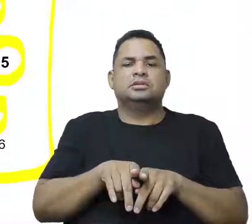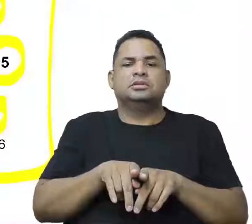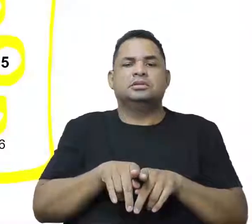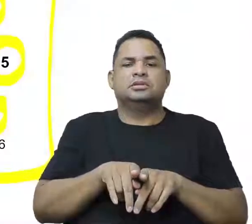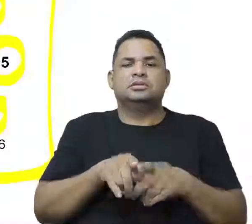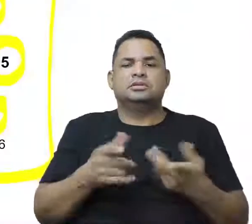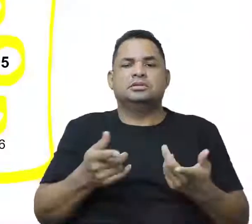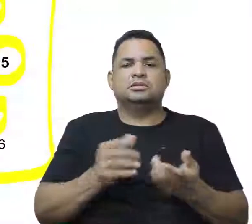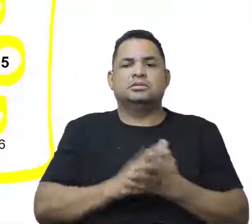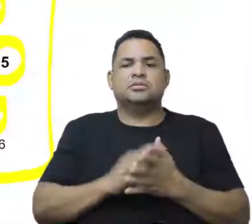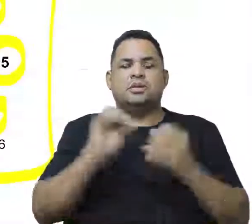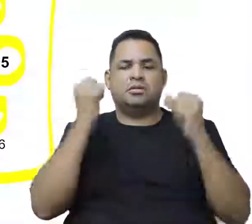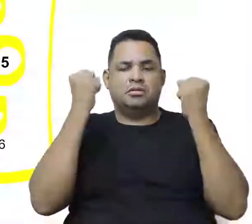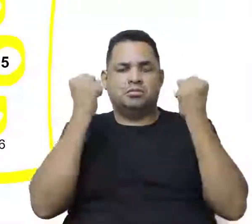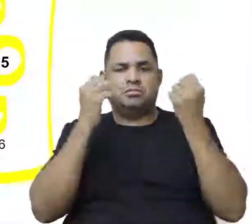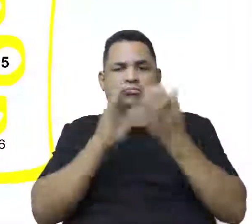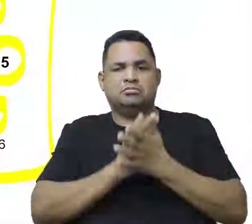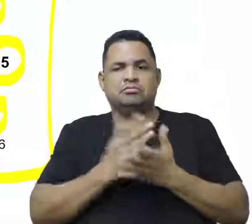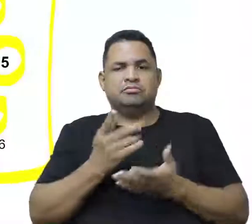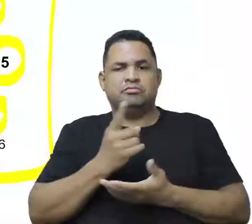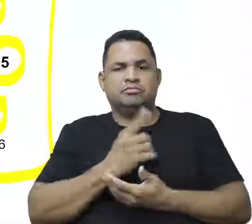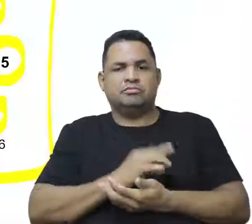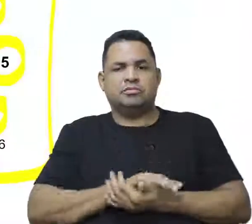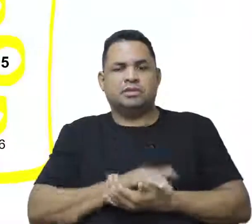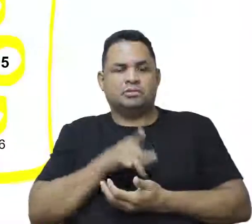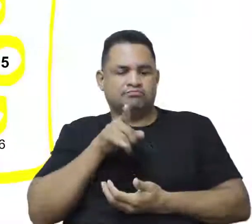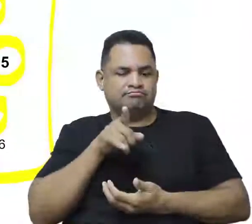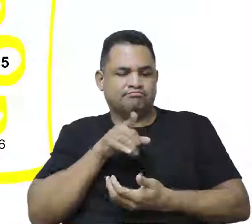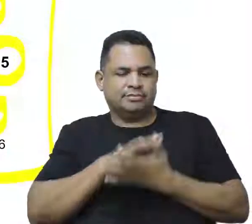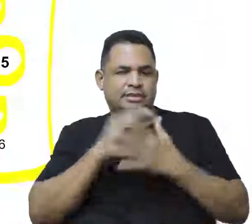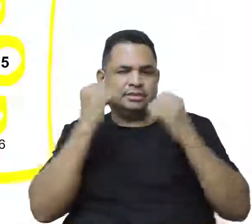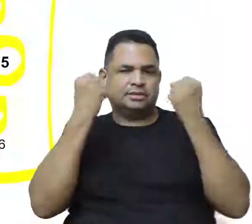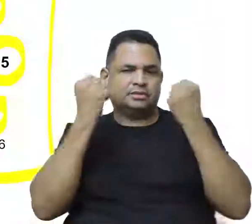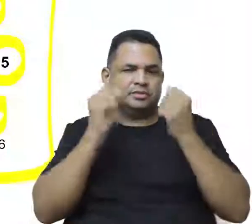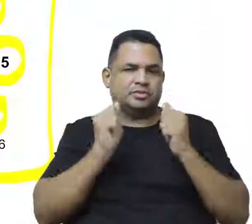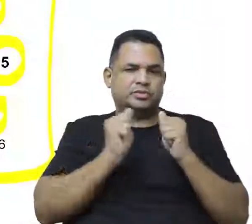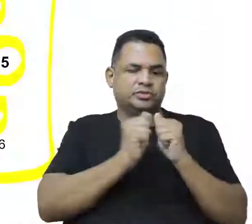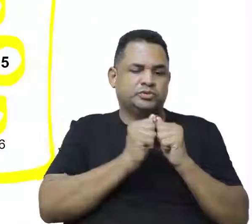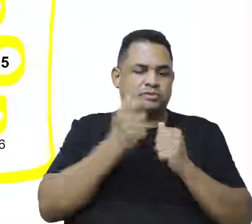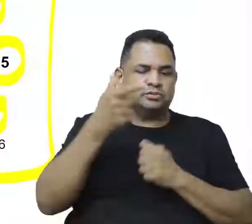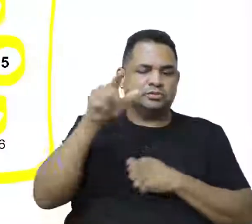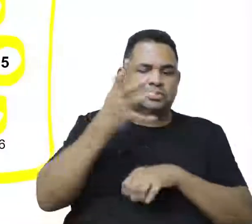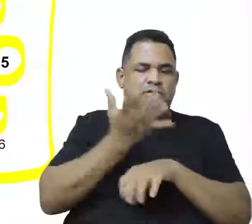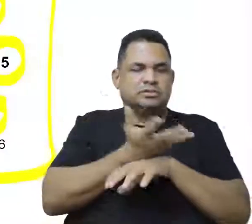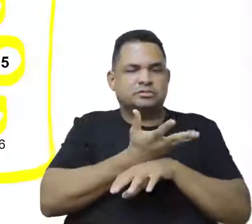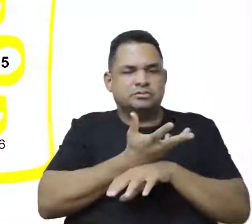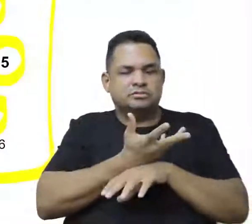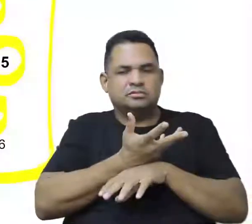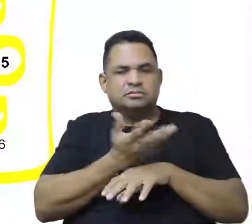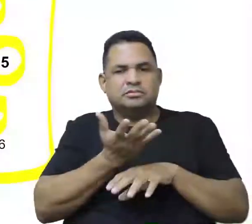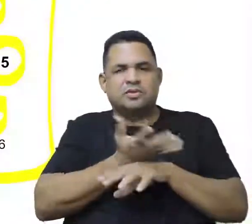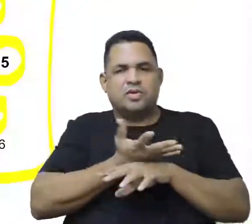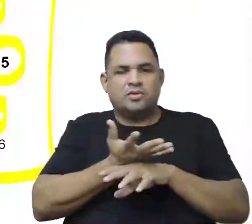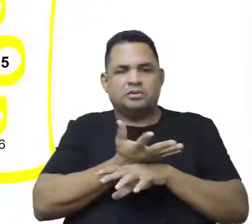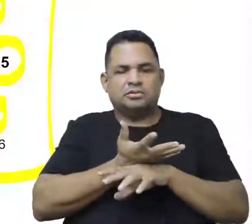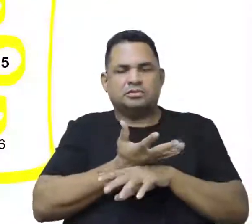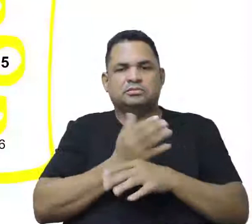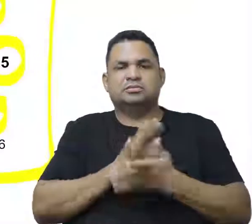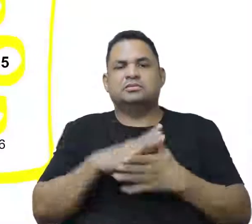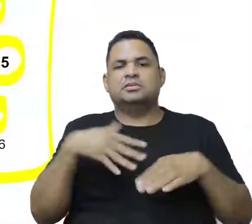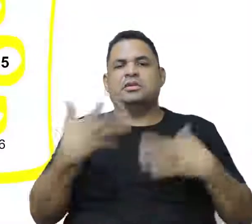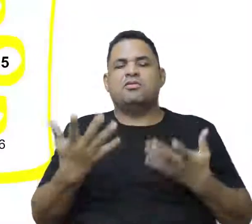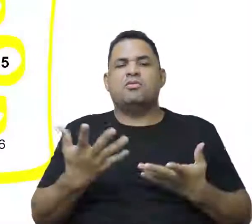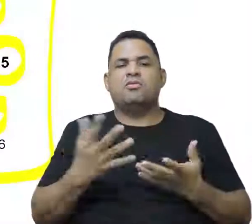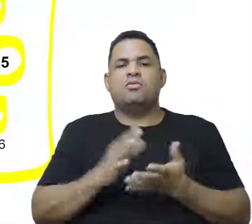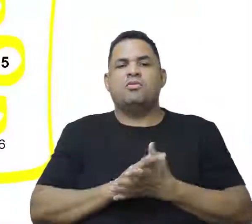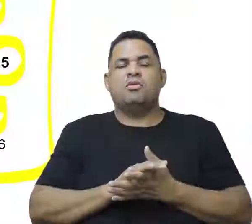aluno ele é bom na educação física, ele vai perceber, olha aqui a educação física aqui juntinho com outra disciplina. E sabe qual que é a grande sacada desse